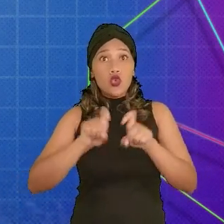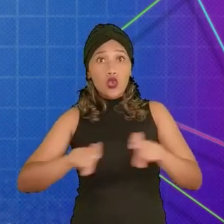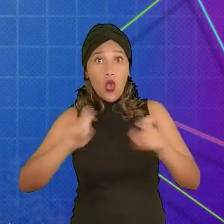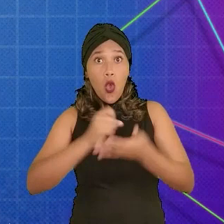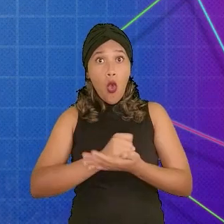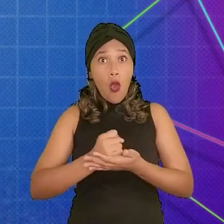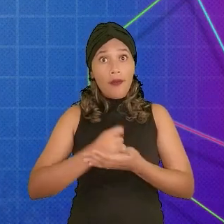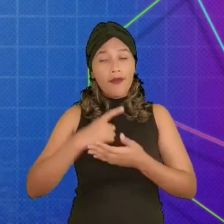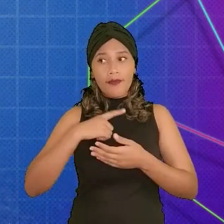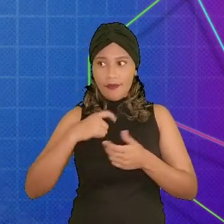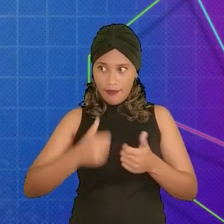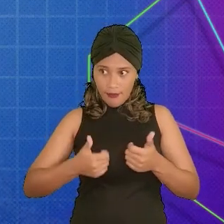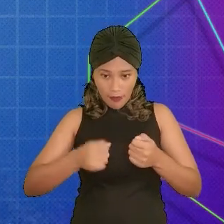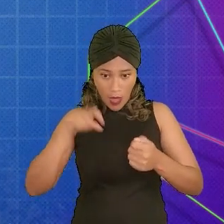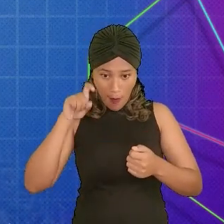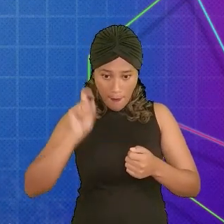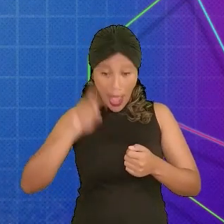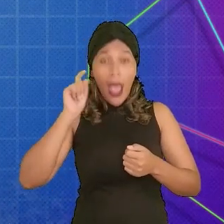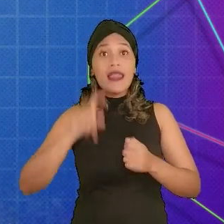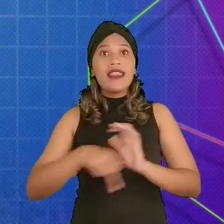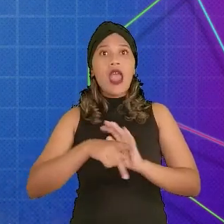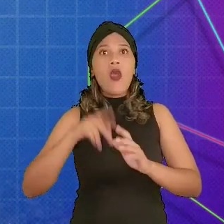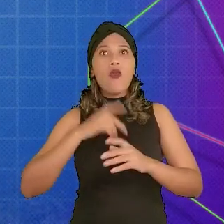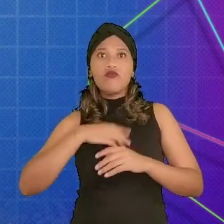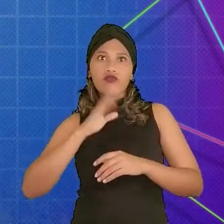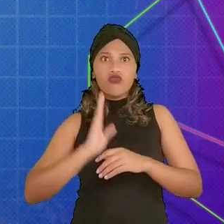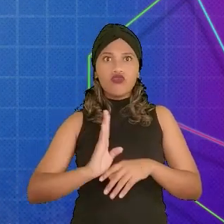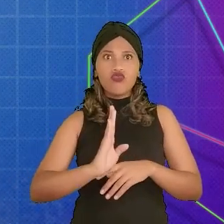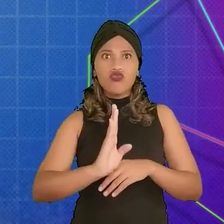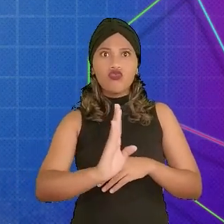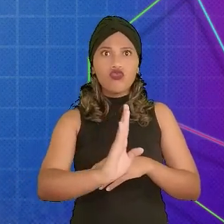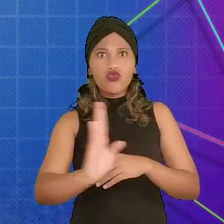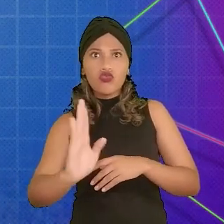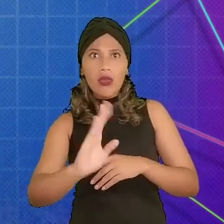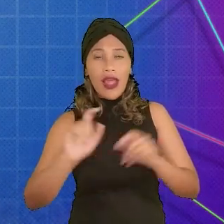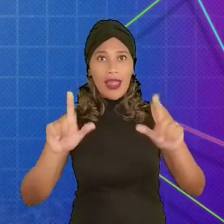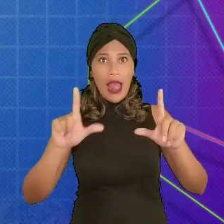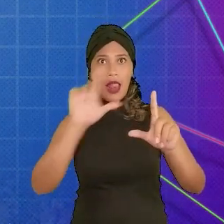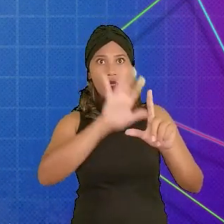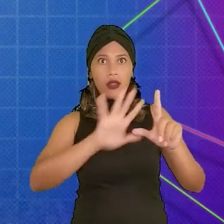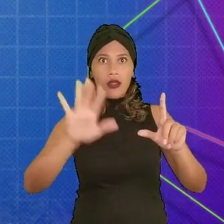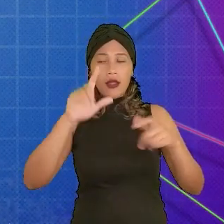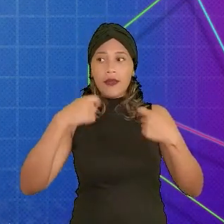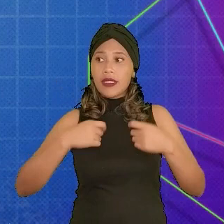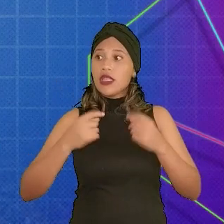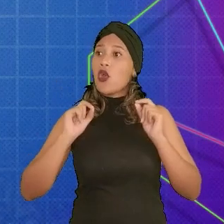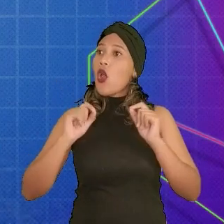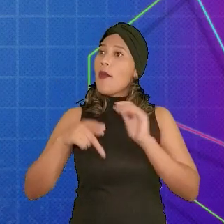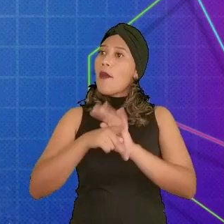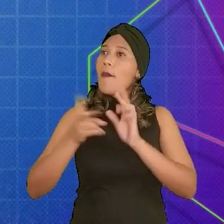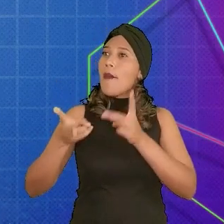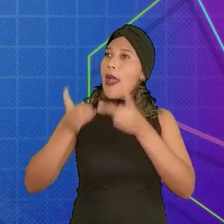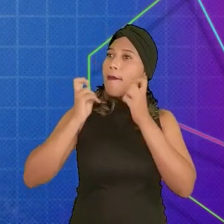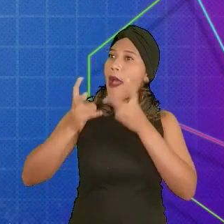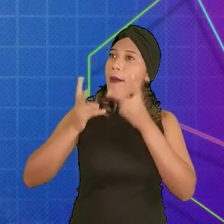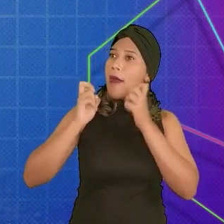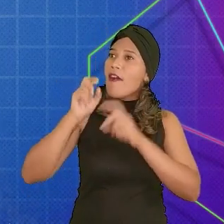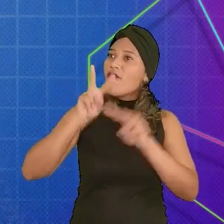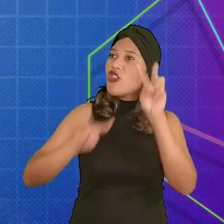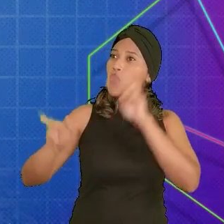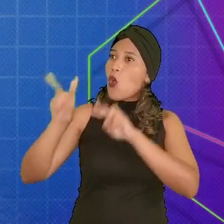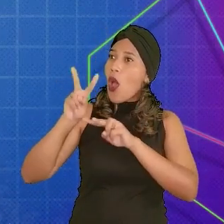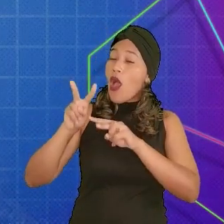está implícito que, ao apertar o botão, há um comando e isso gera uma ação na tela, que deve ser sensível ao jogador, de